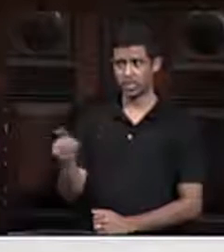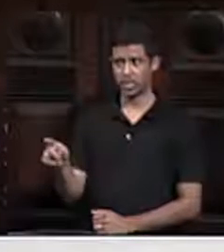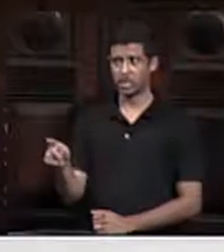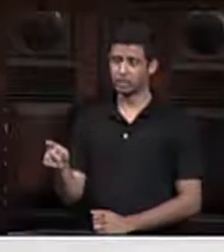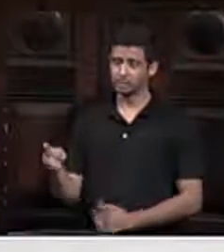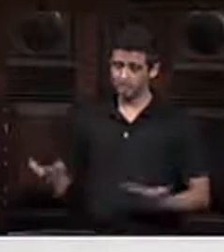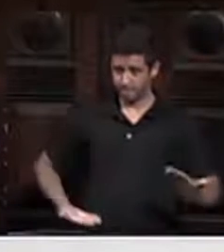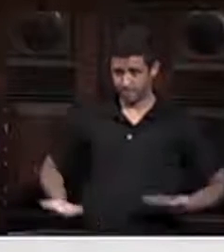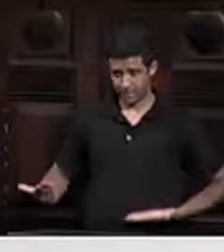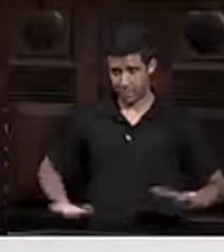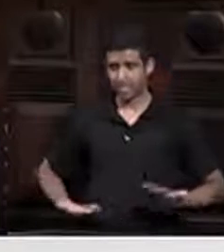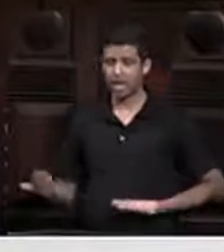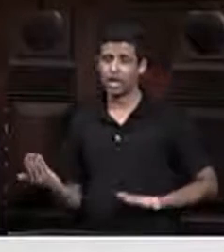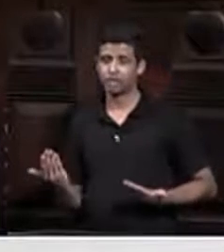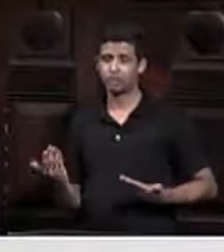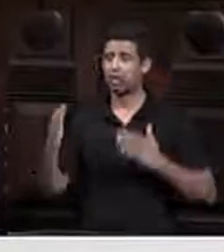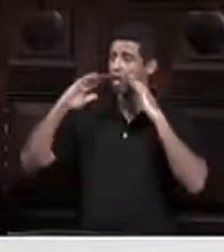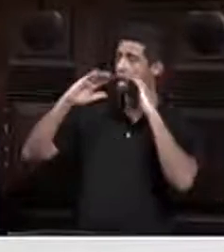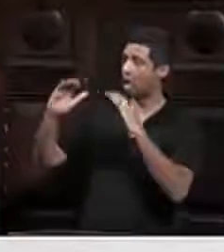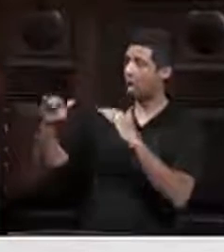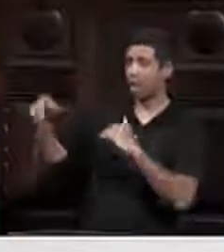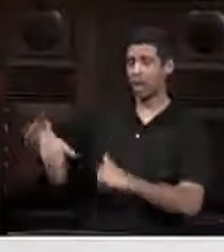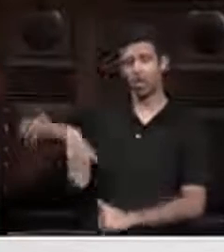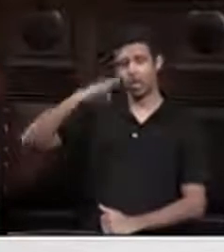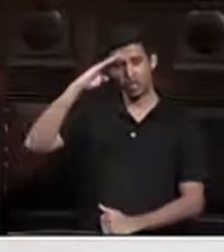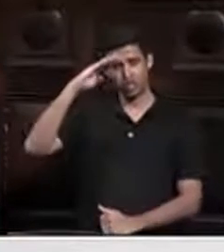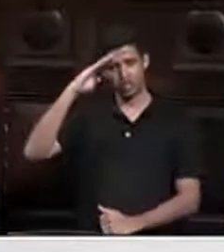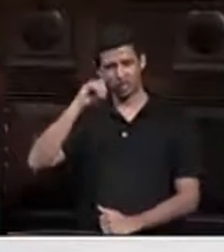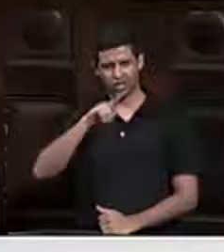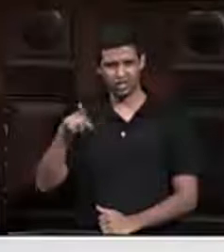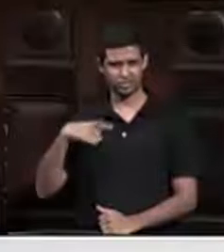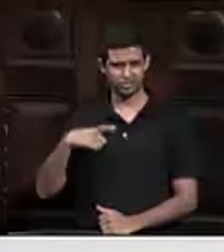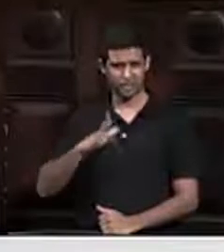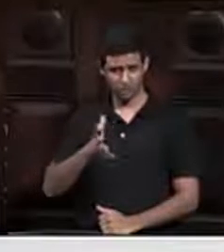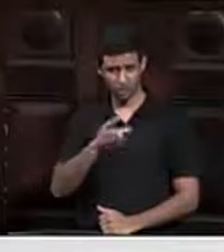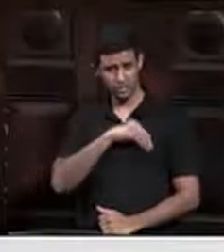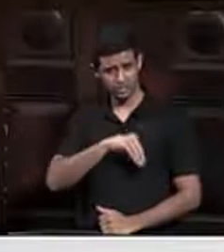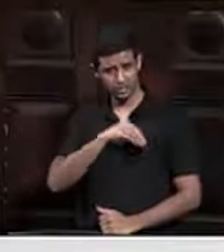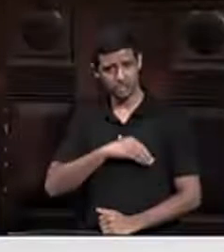empregados para a intervenção, já não recebem seus salários?